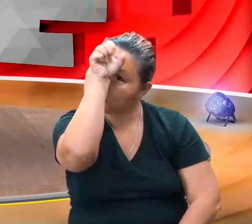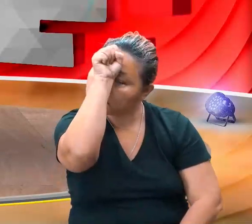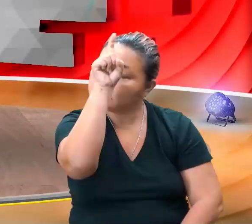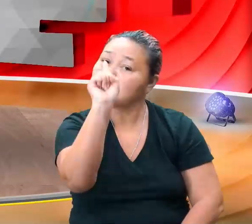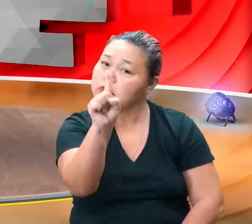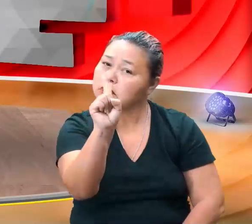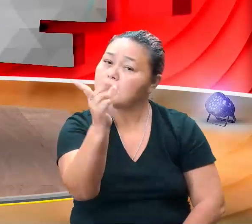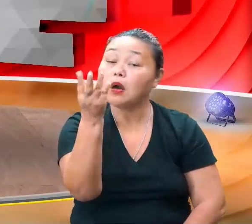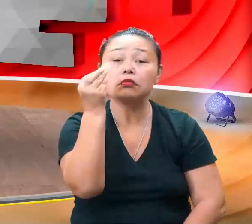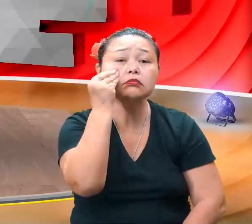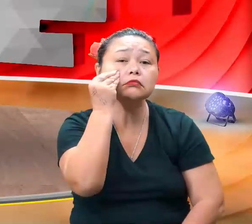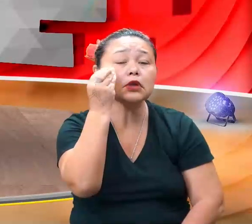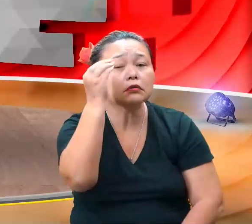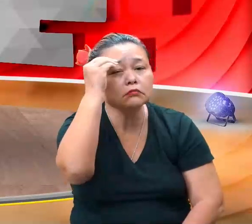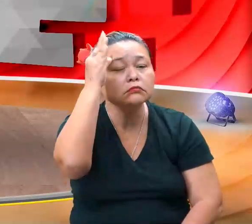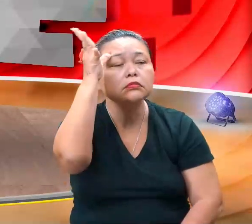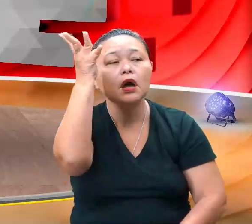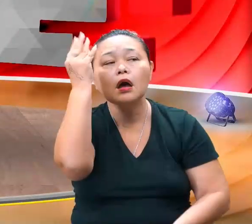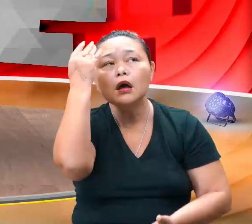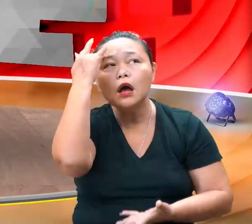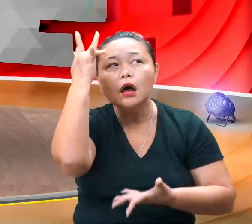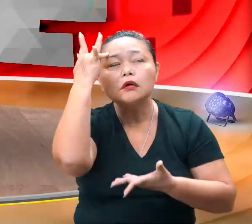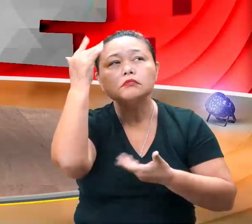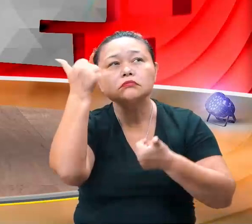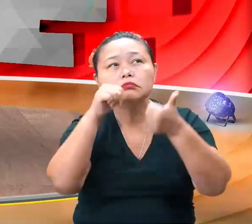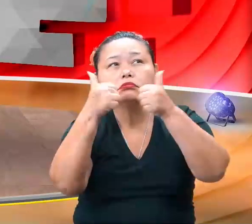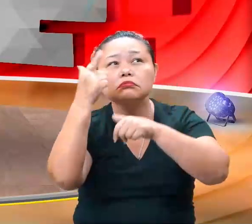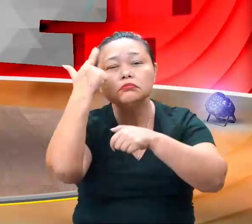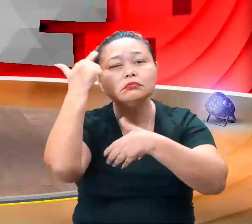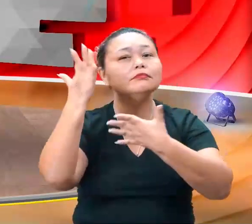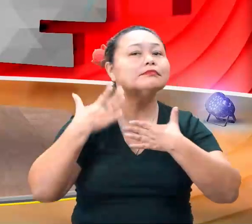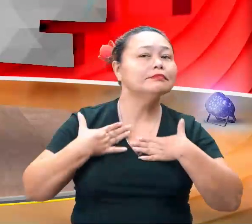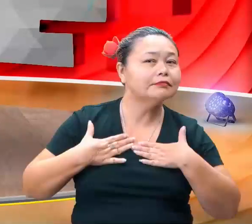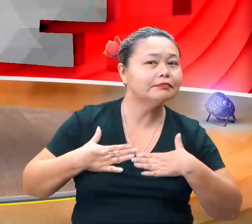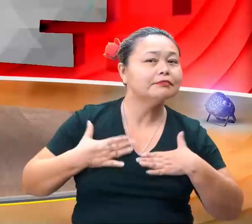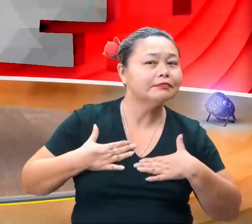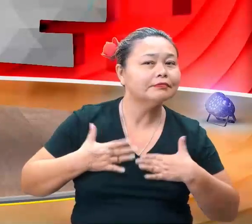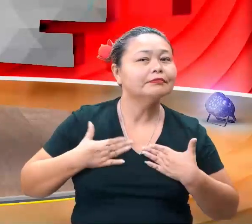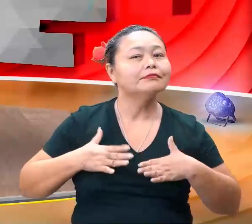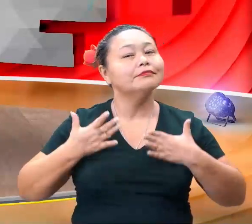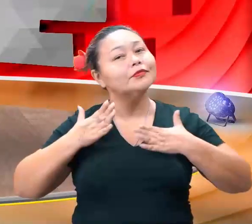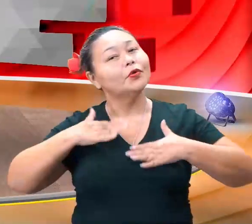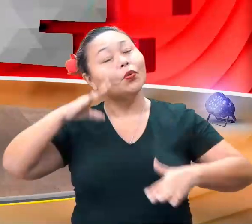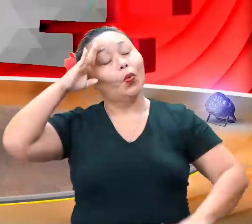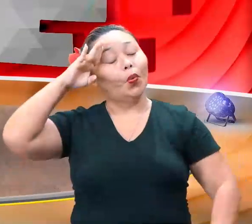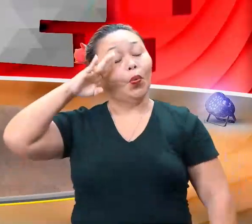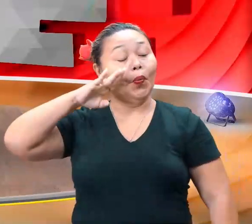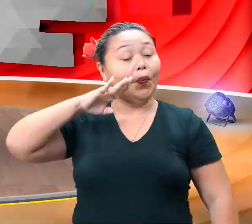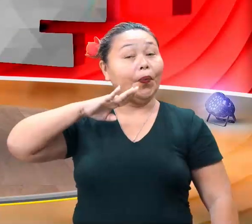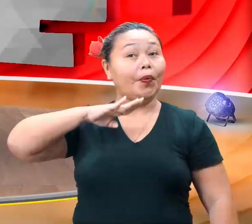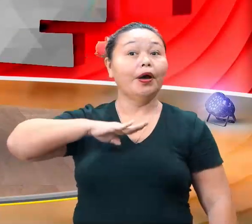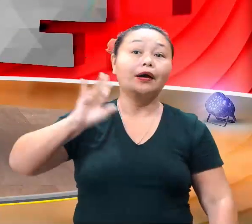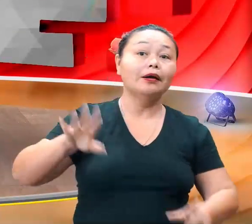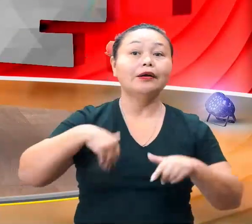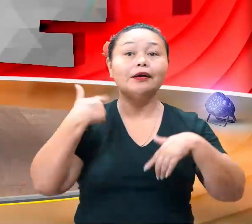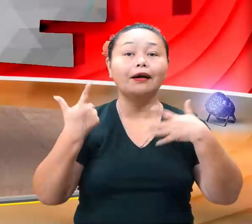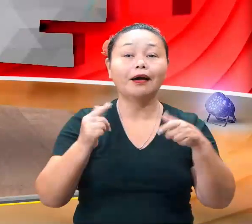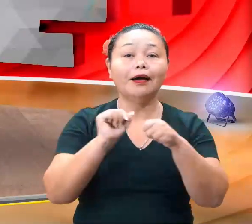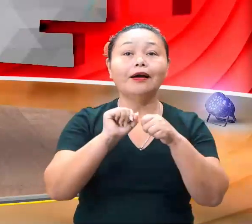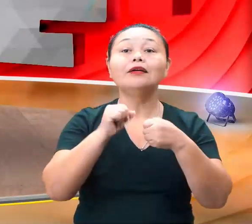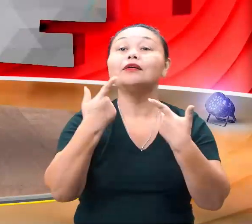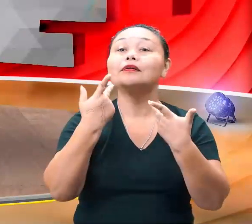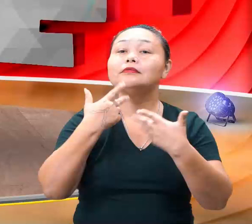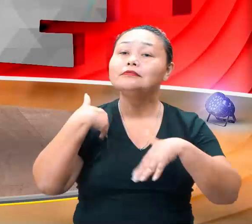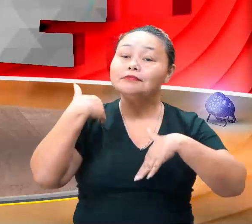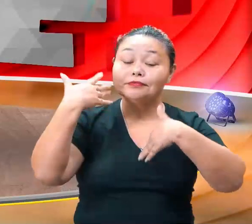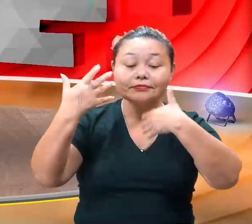de conhecimento, né? Isso. Um teste de conhecimento fica mais tranquilo, eu acho que deixa a gente mais relaxado. E para fluir naturalmente, você faz o quê? Você